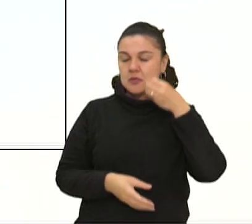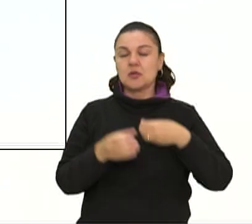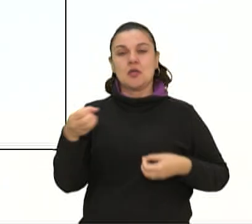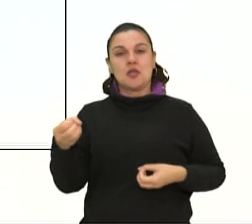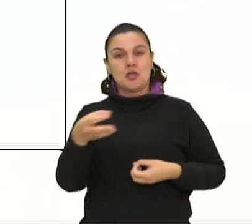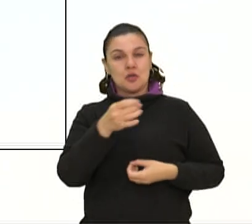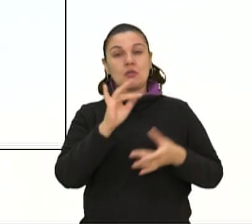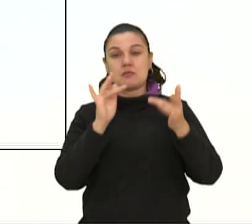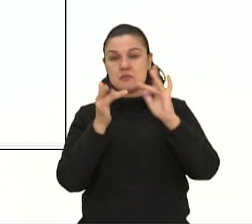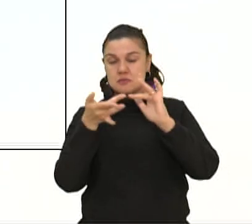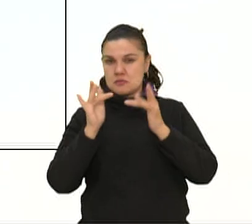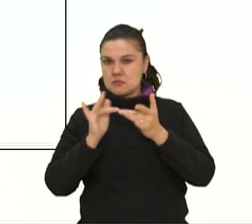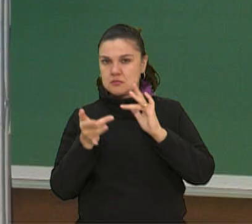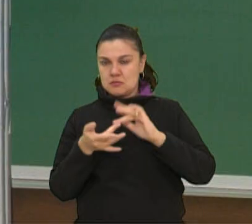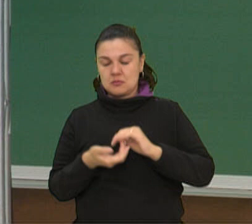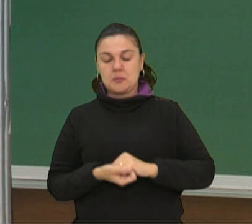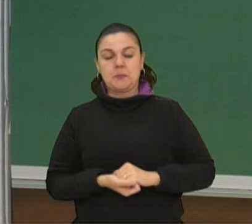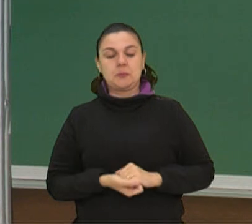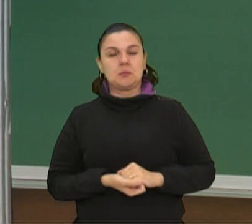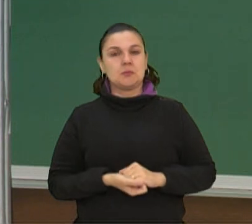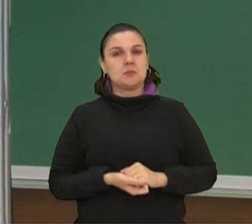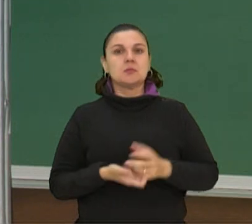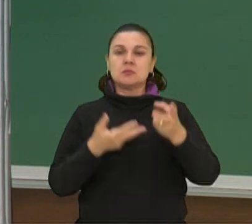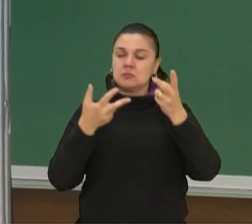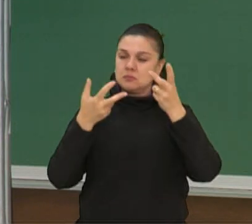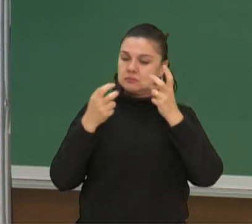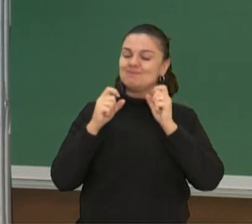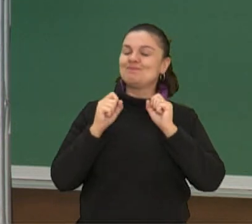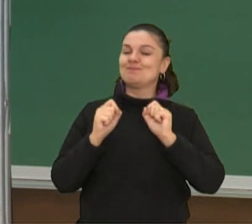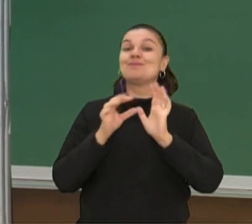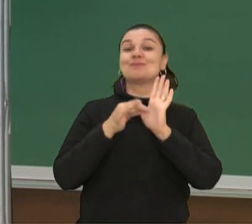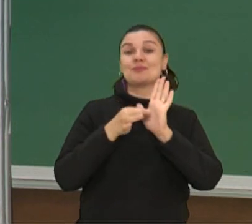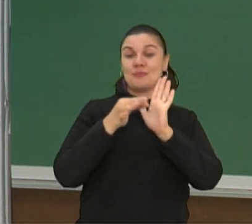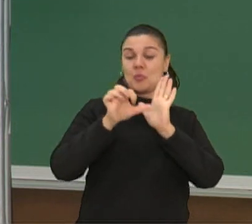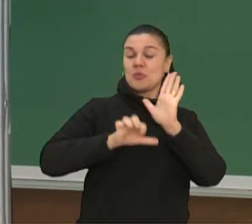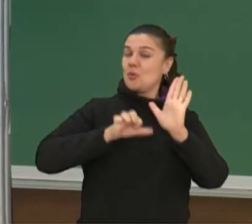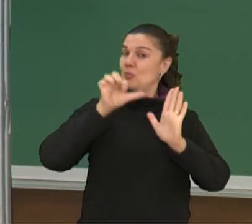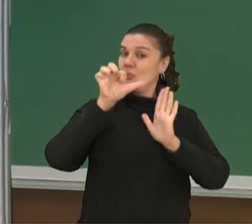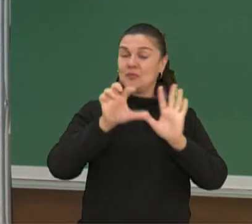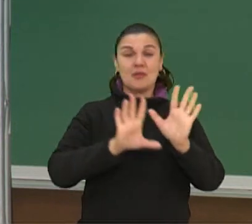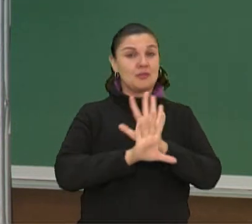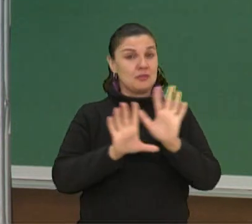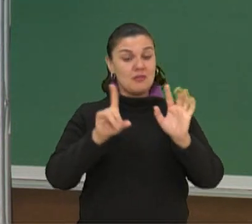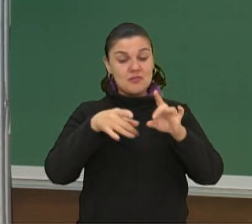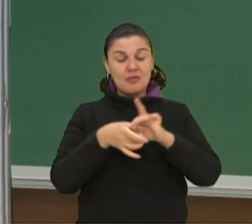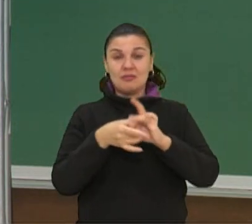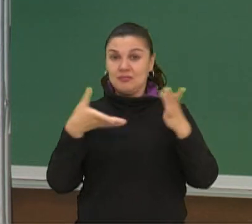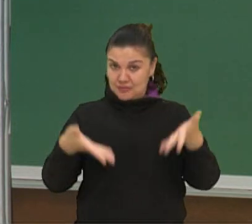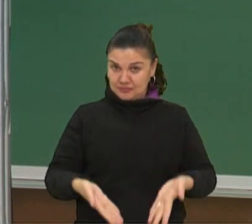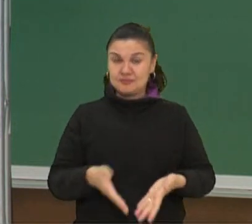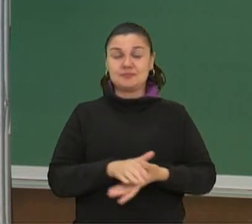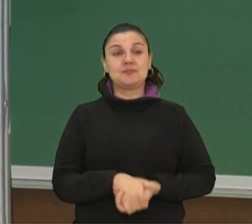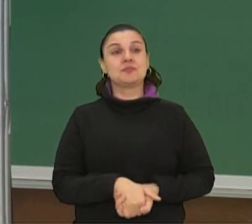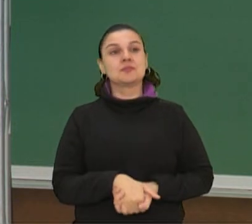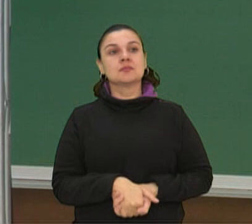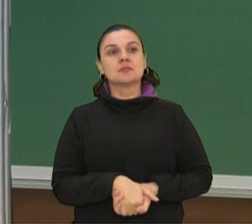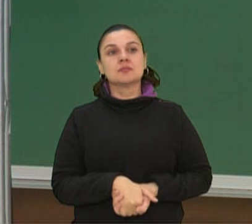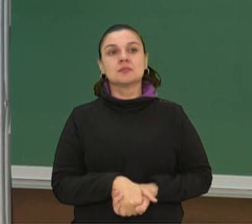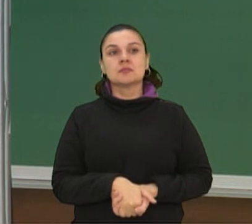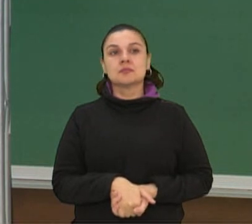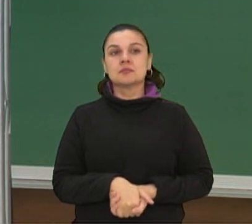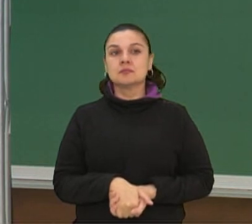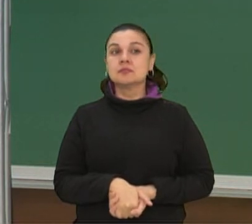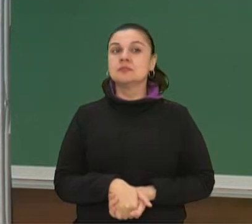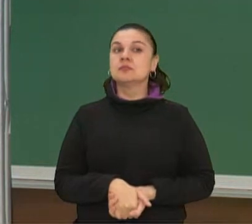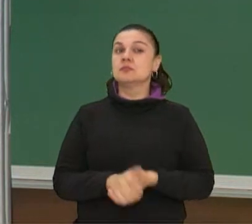você aprendeu e formou uma opinião. Mas a partir do momento que você lê novos livros, a partir do